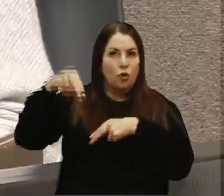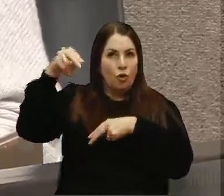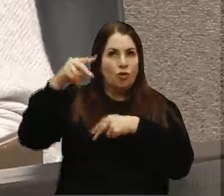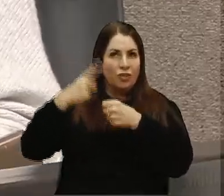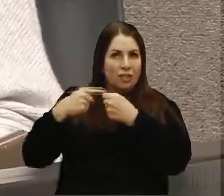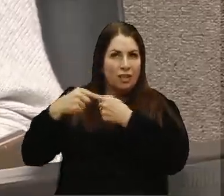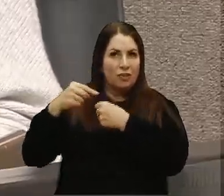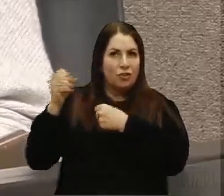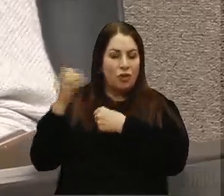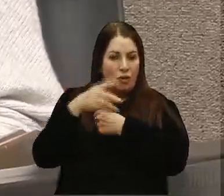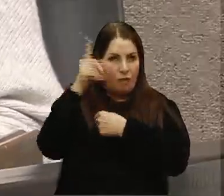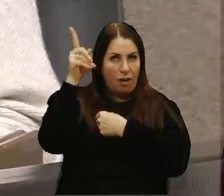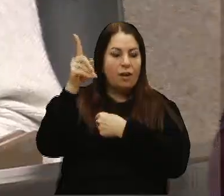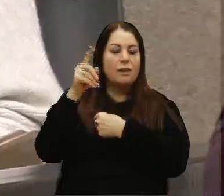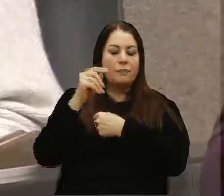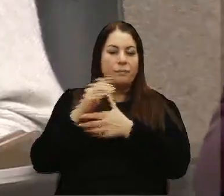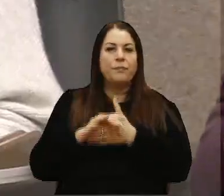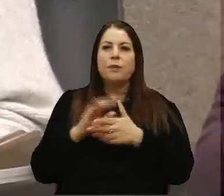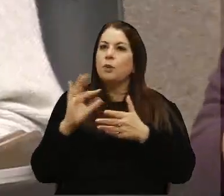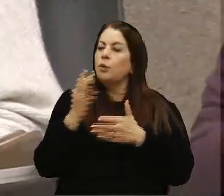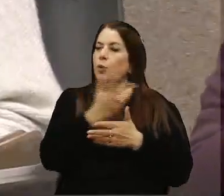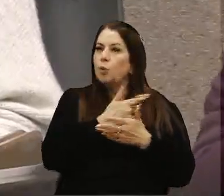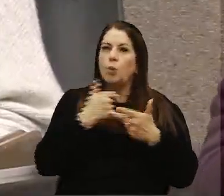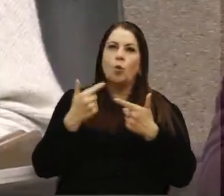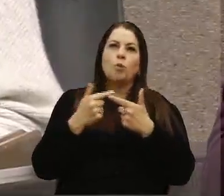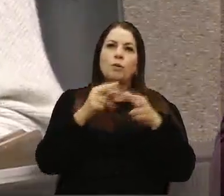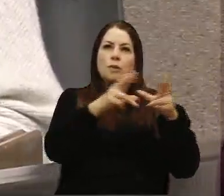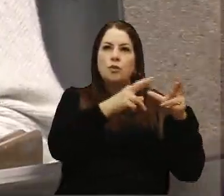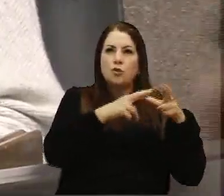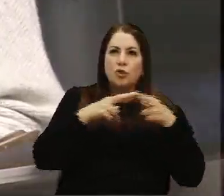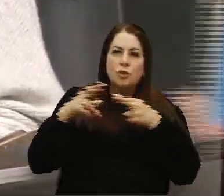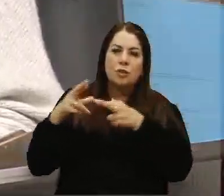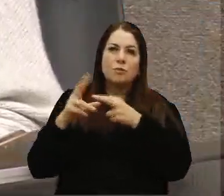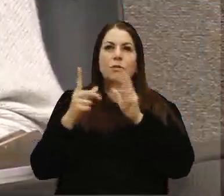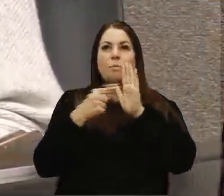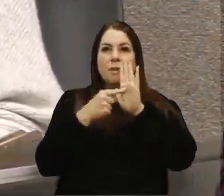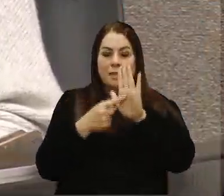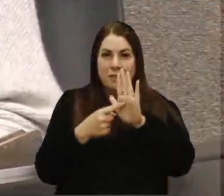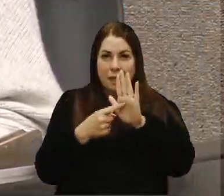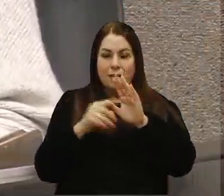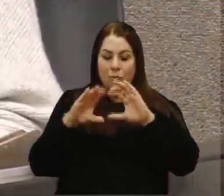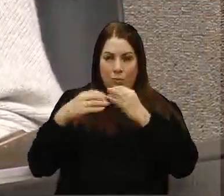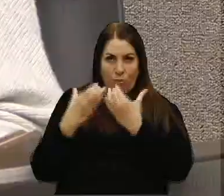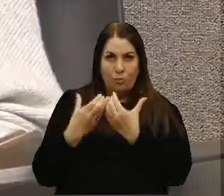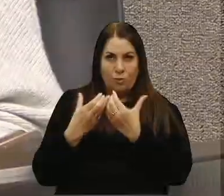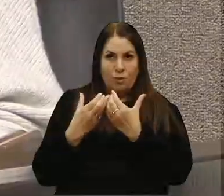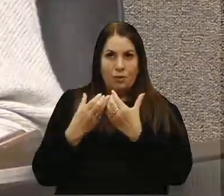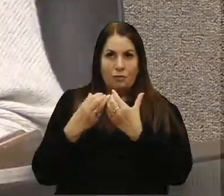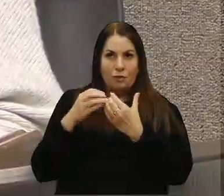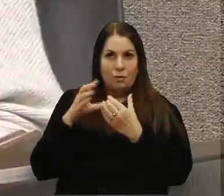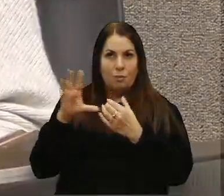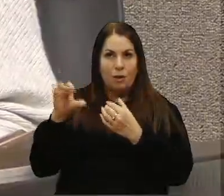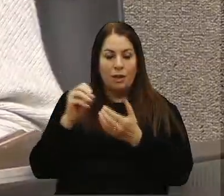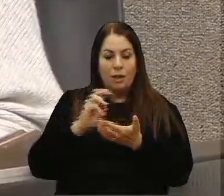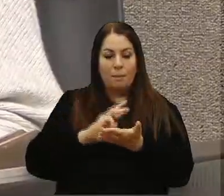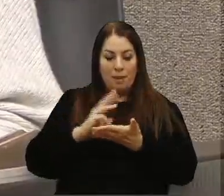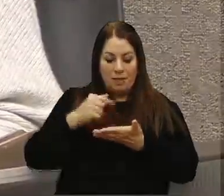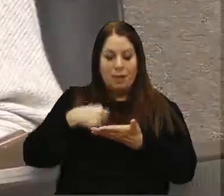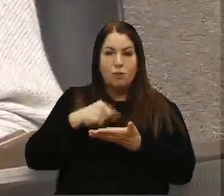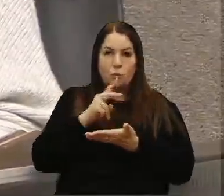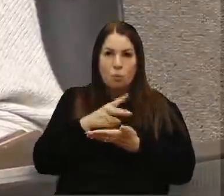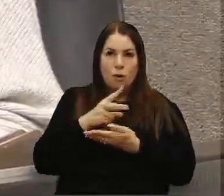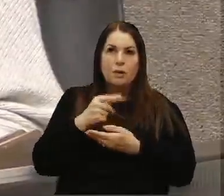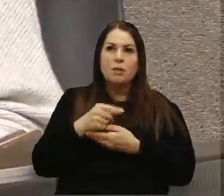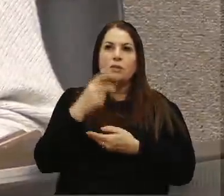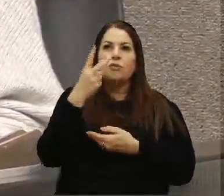foi discutido na região oeste e todas as outras regiões. Apresentado para a comunidade, eu fui buscar nas minhas mensagens aqui,